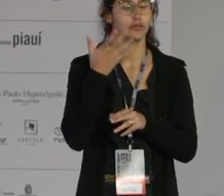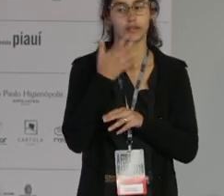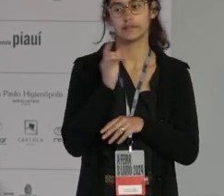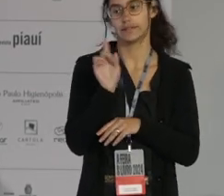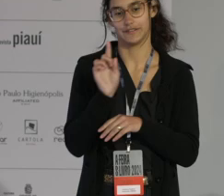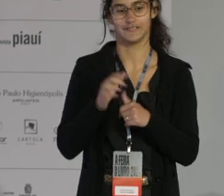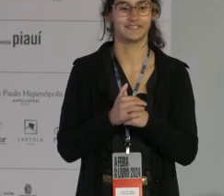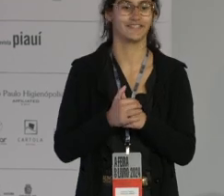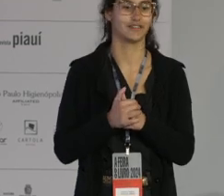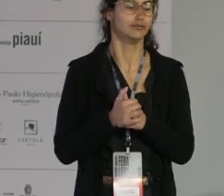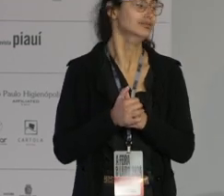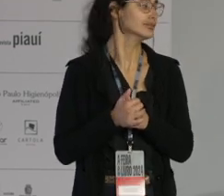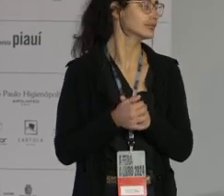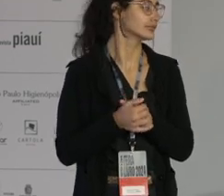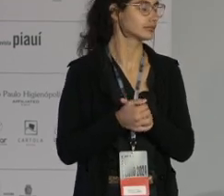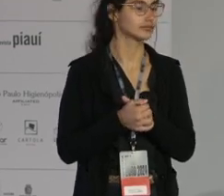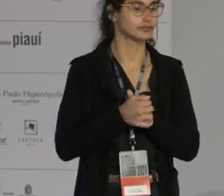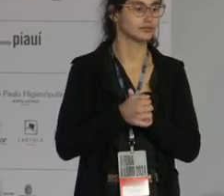não.